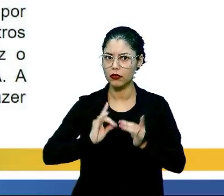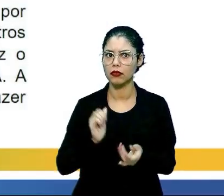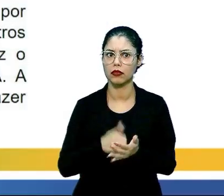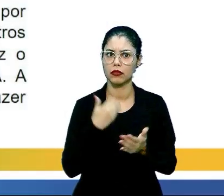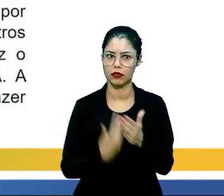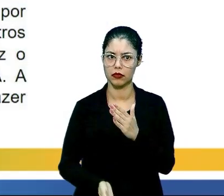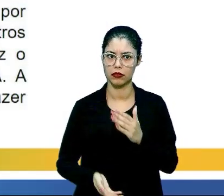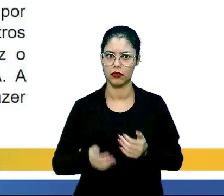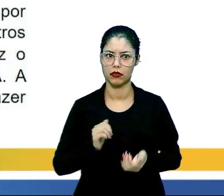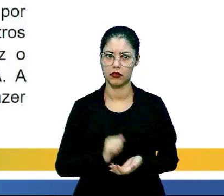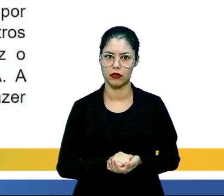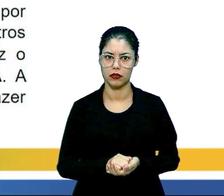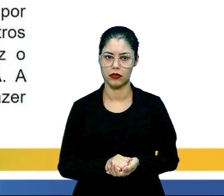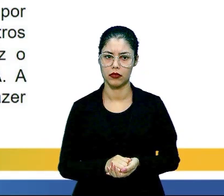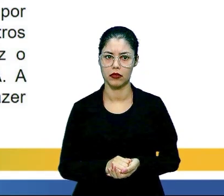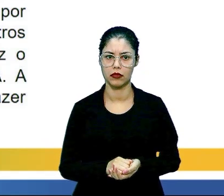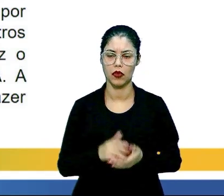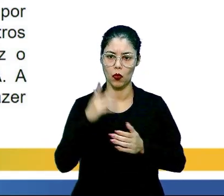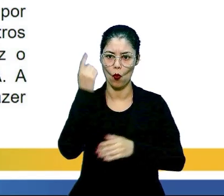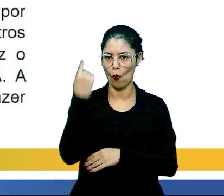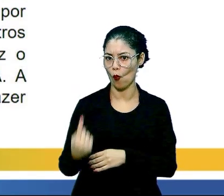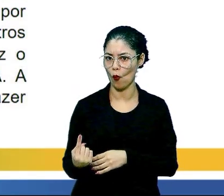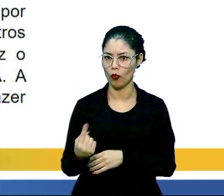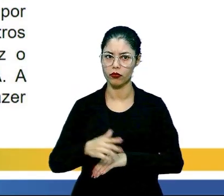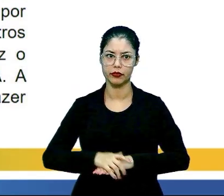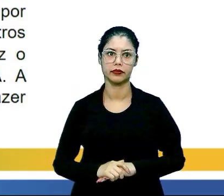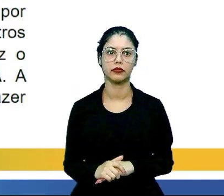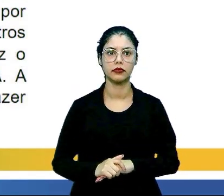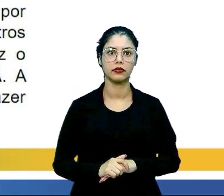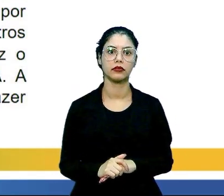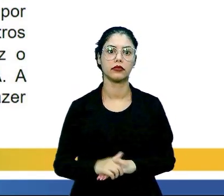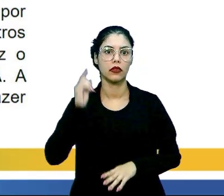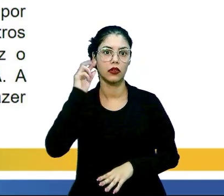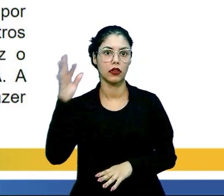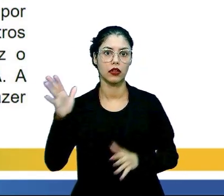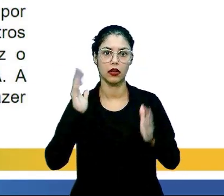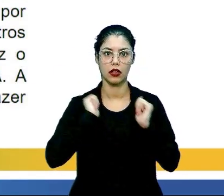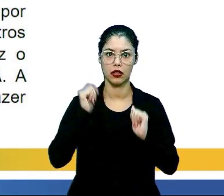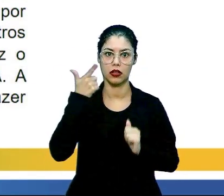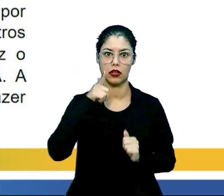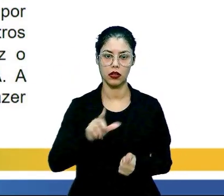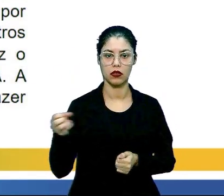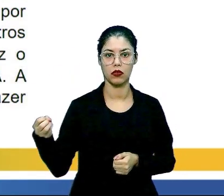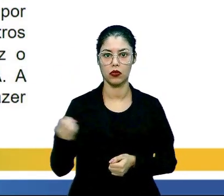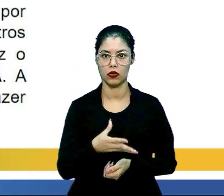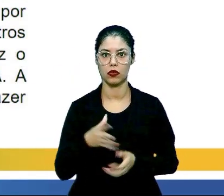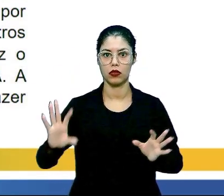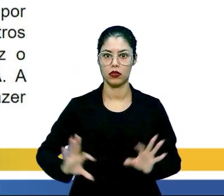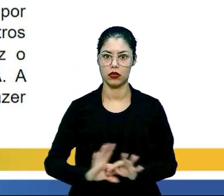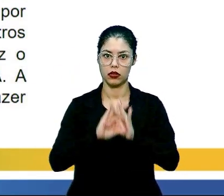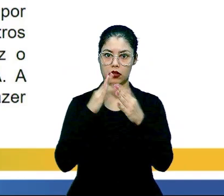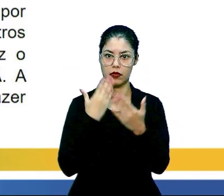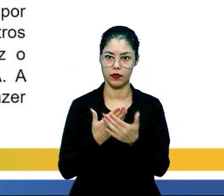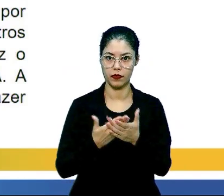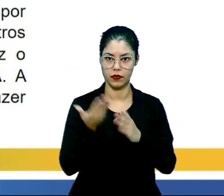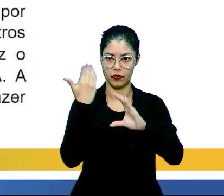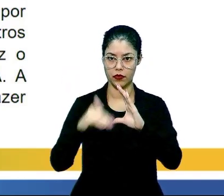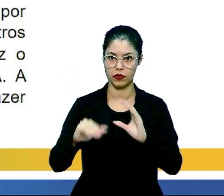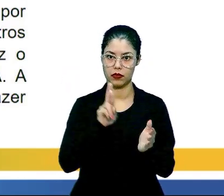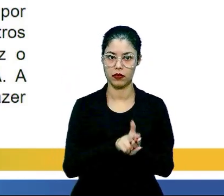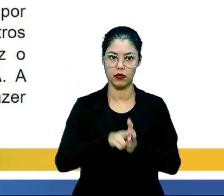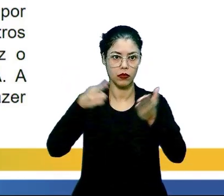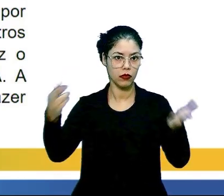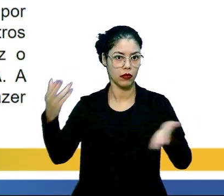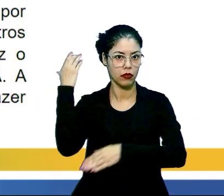para para emagrecimento, alguma coisa nesse sentido. Então, ó, o sonho dos sedentários chegou, o estudo publicado em